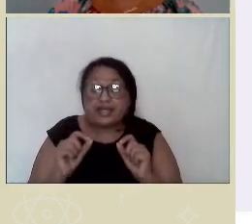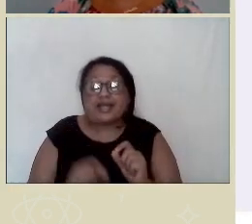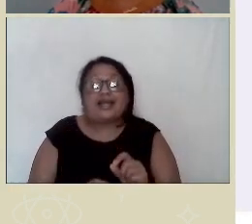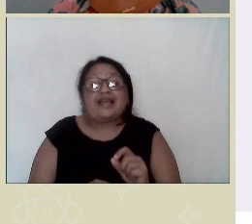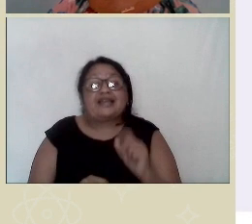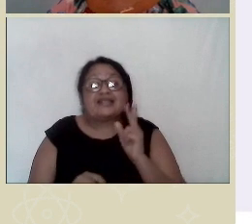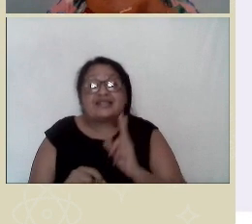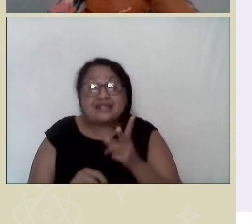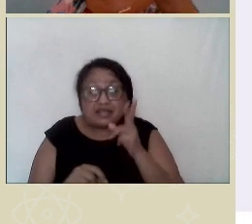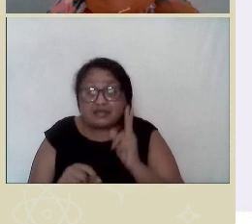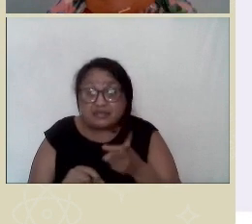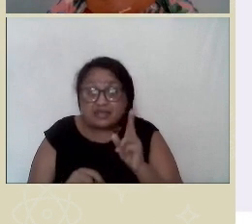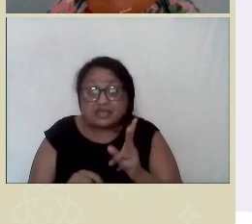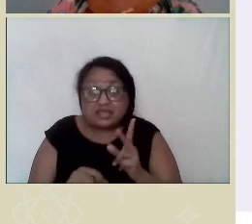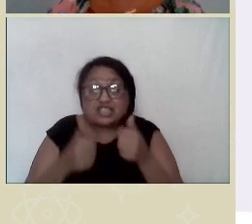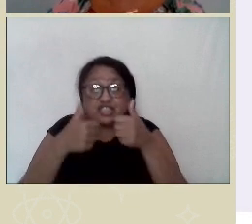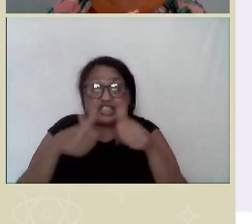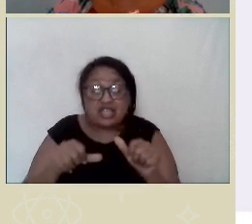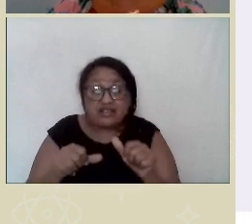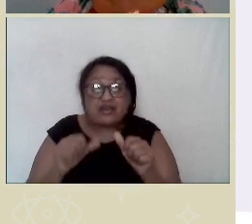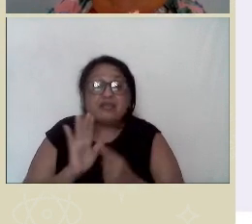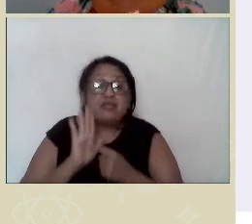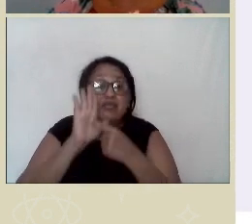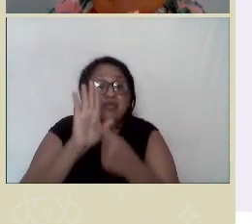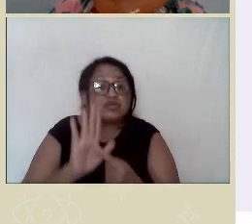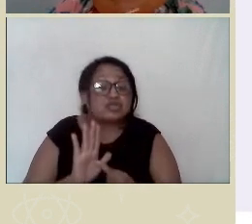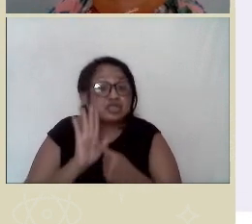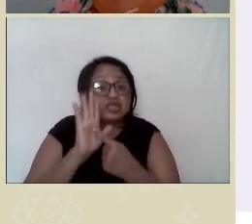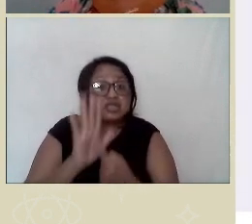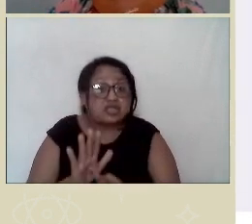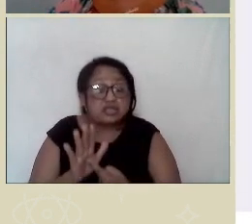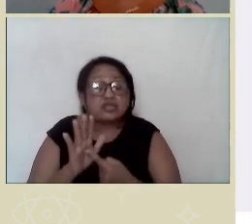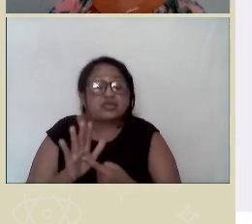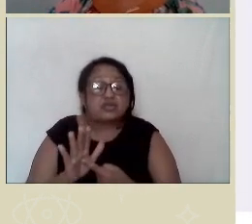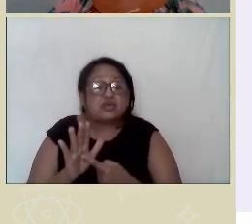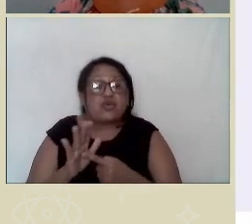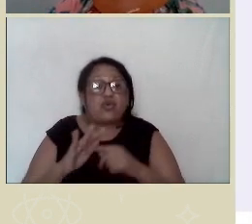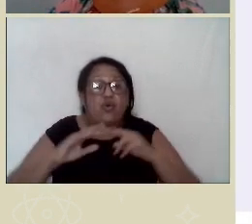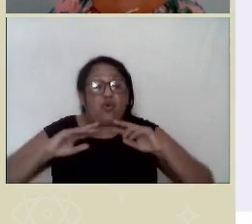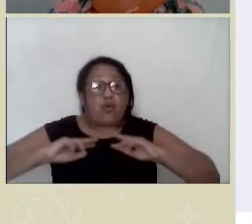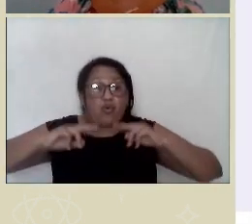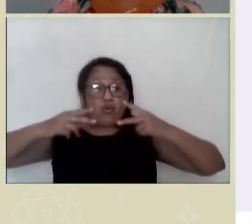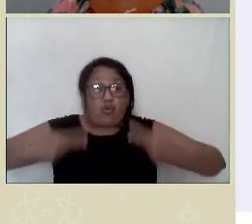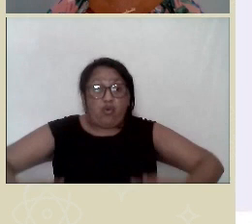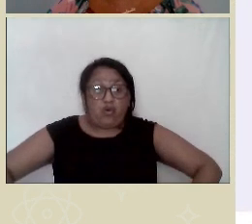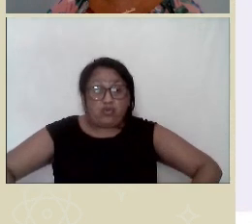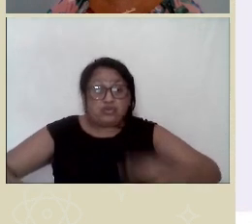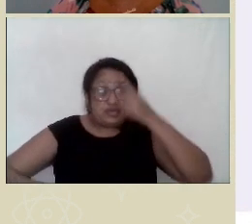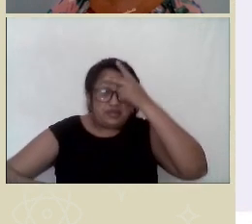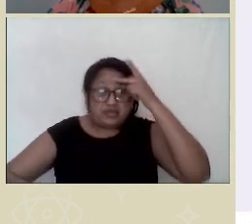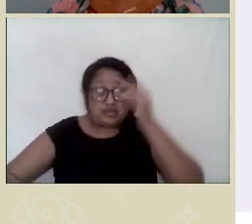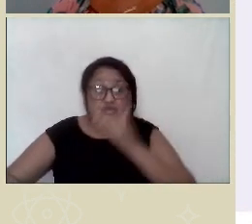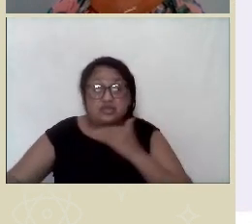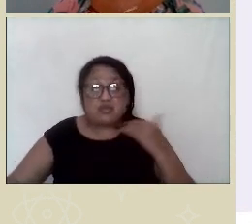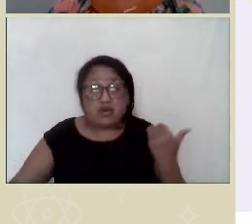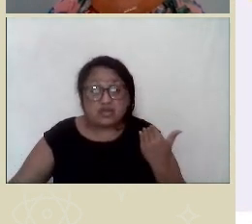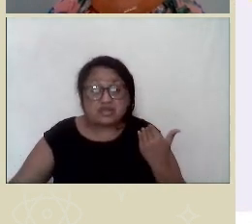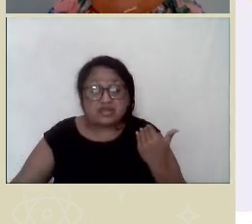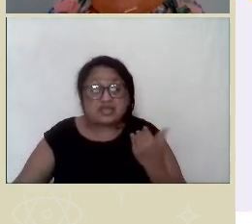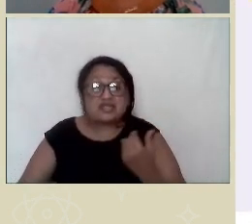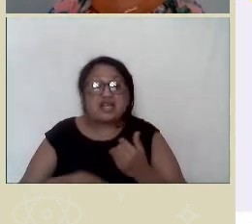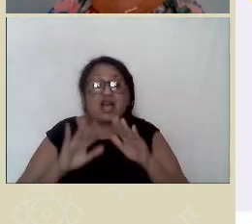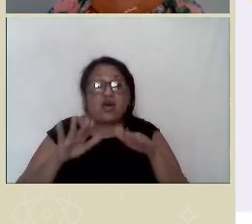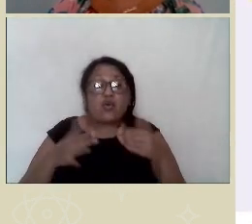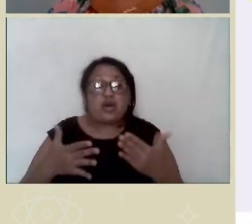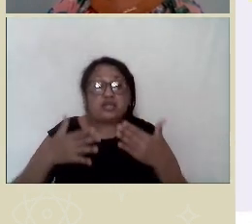cadáveres estão ficando expostos nas ladeiras da montanha à medida que avança o derretimento das geleiras mais de